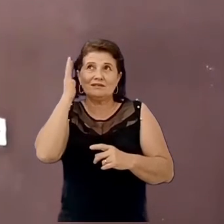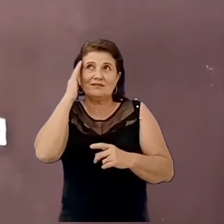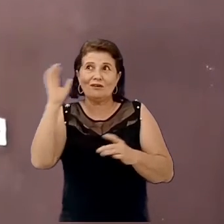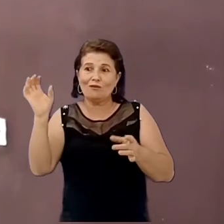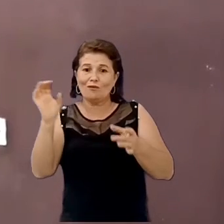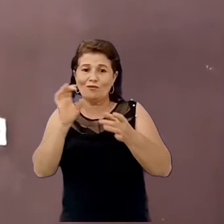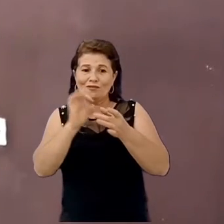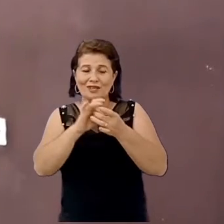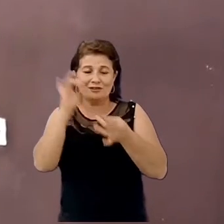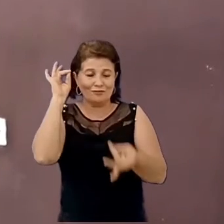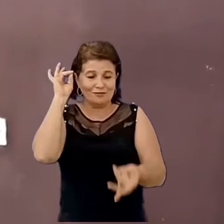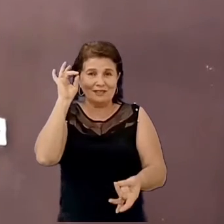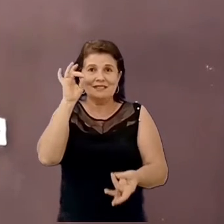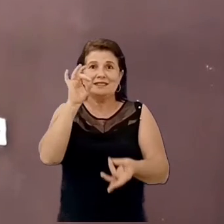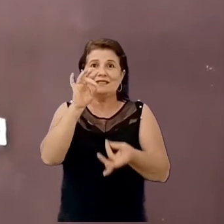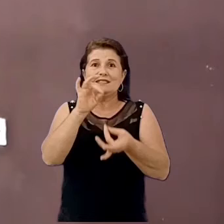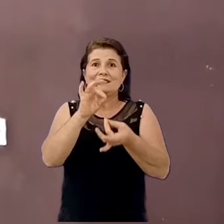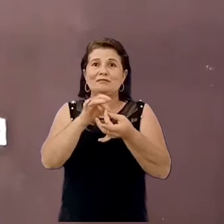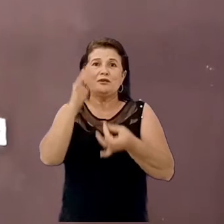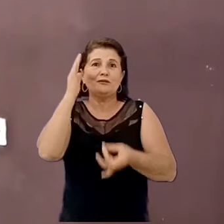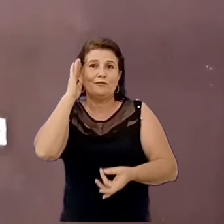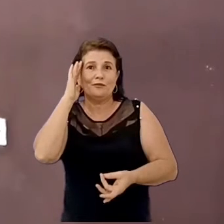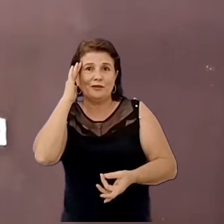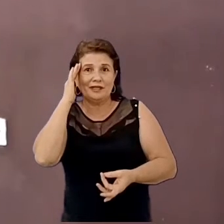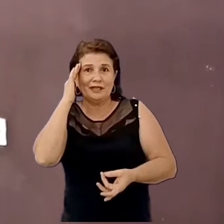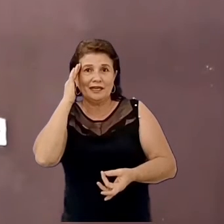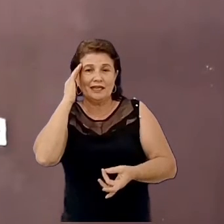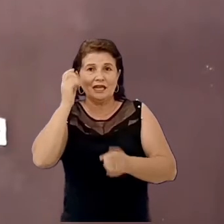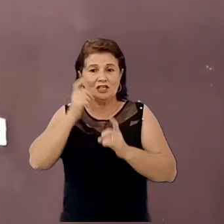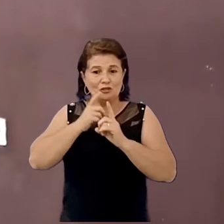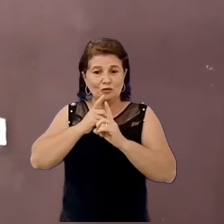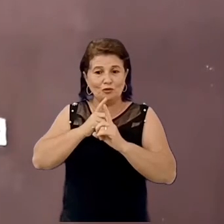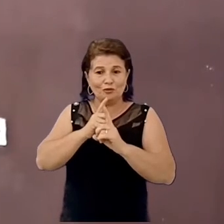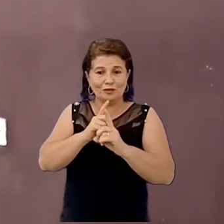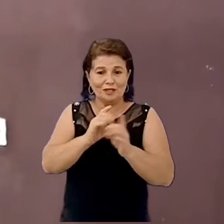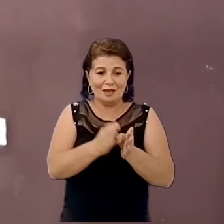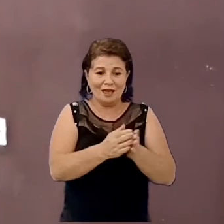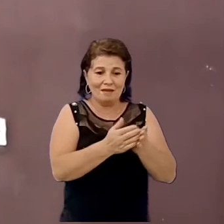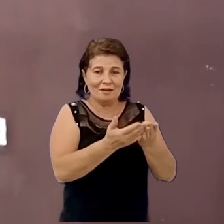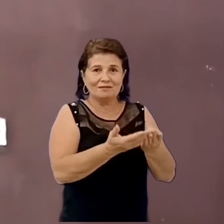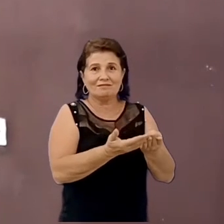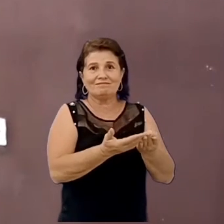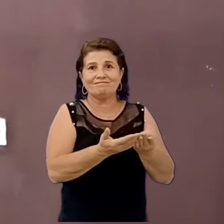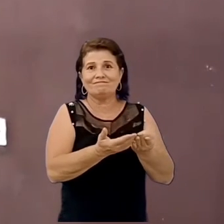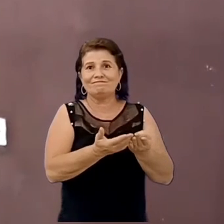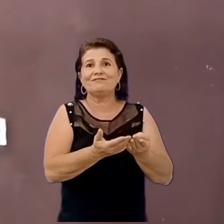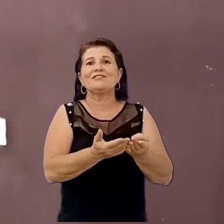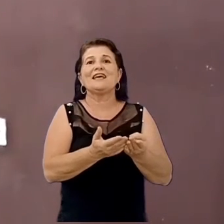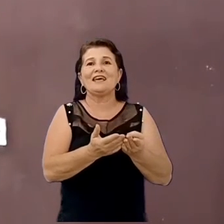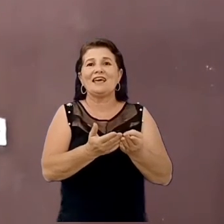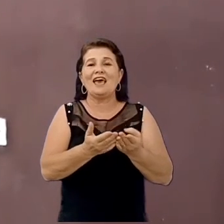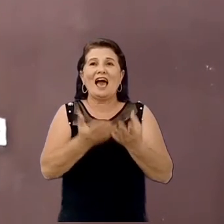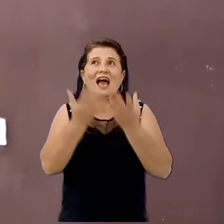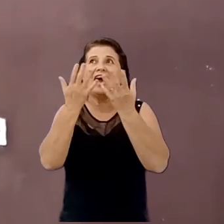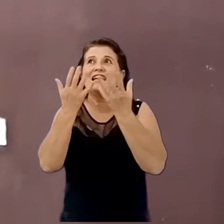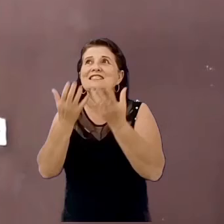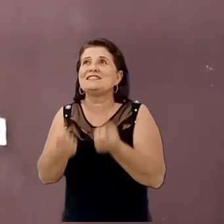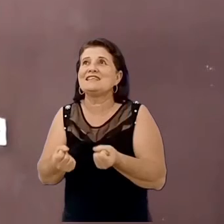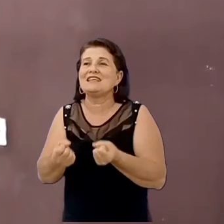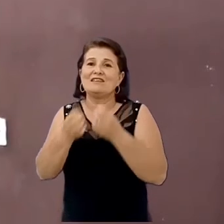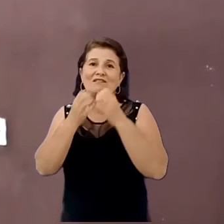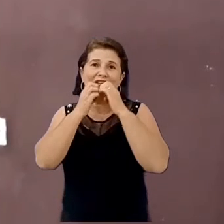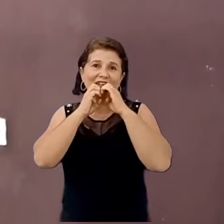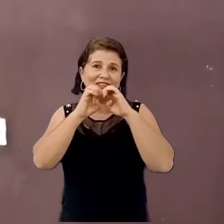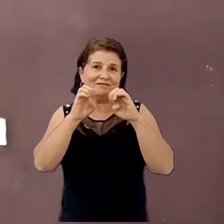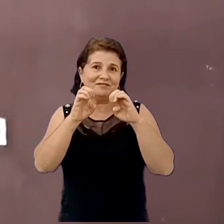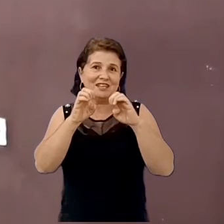tiver um entendimento das doutrinas bíblicas, rapidamente você é enganado. E o nosso coração é fácil de ser